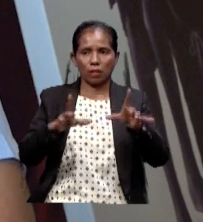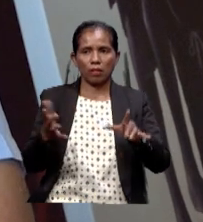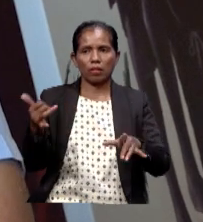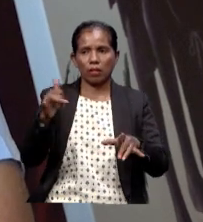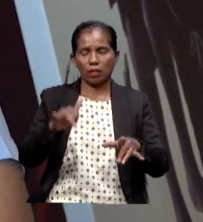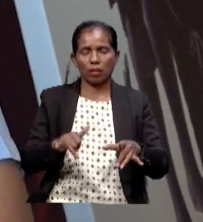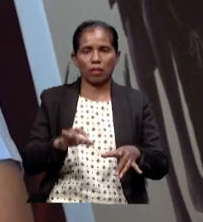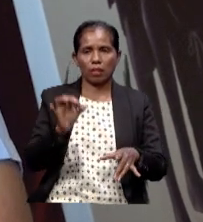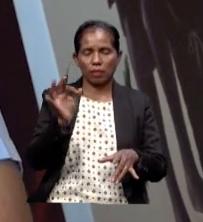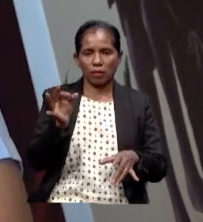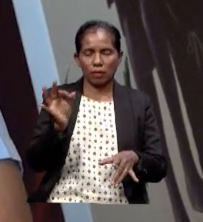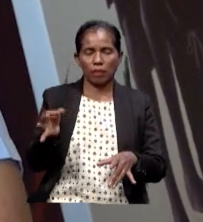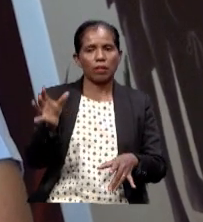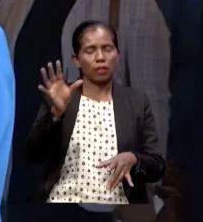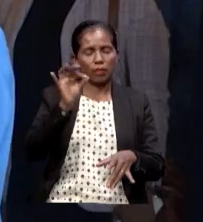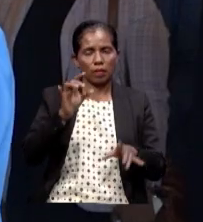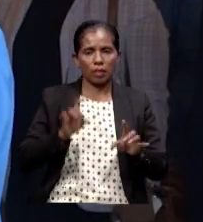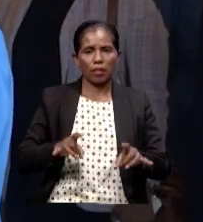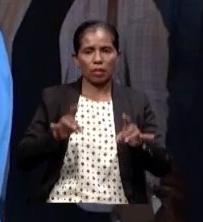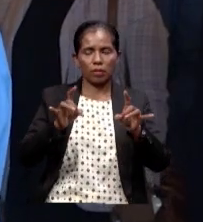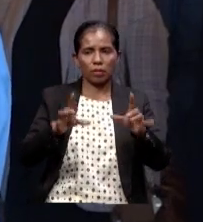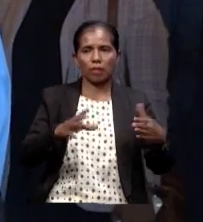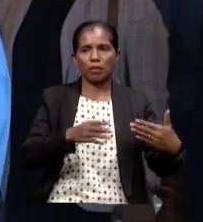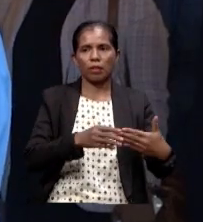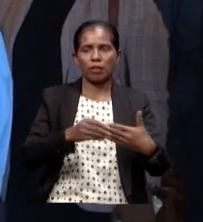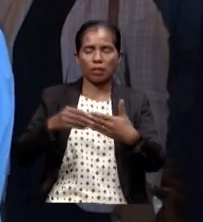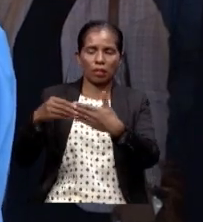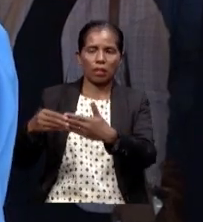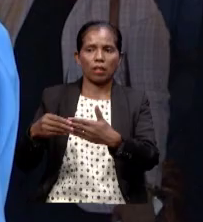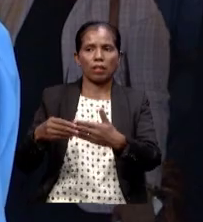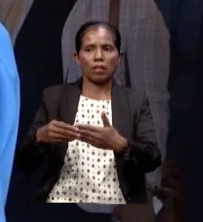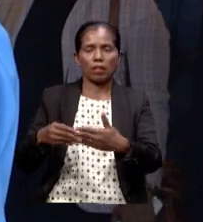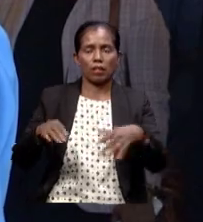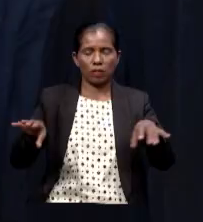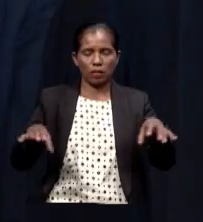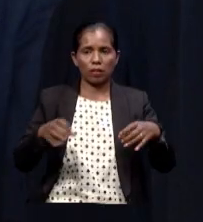99, Austrália me lidera em Interfet.